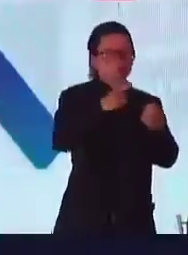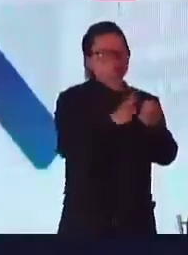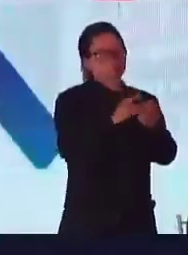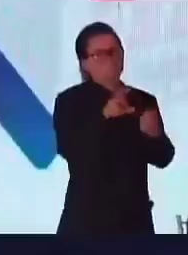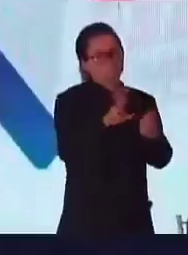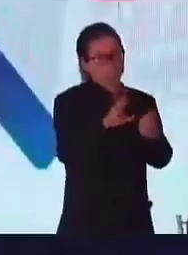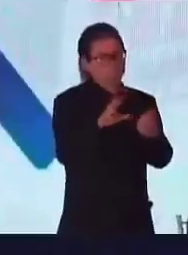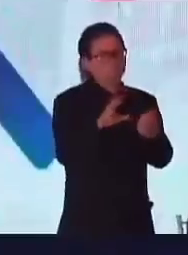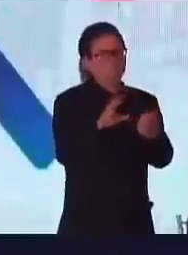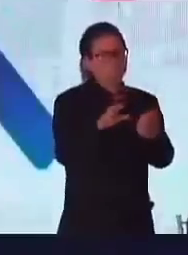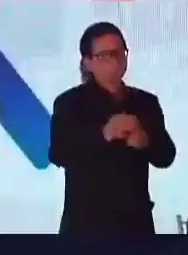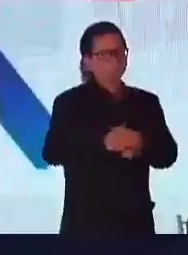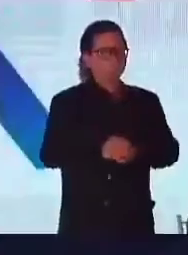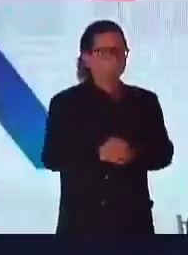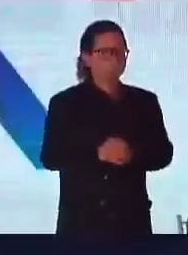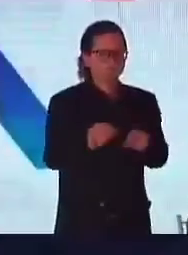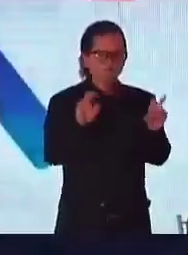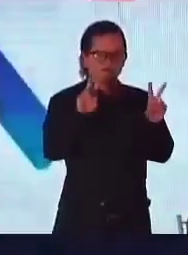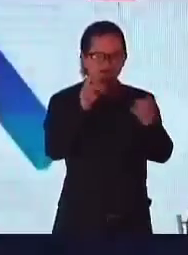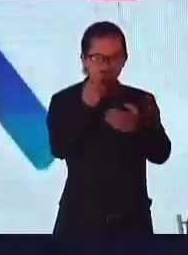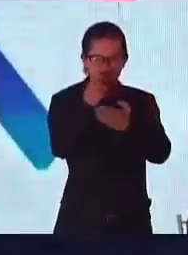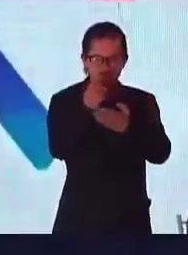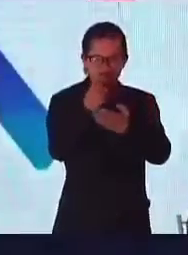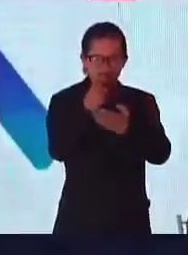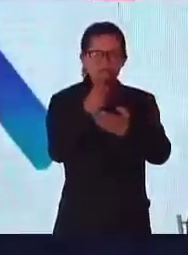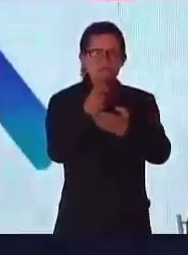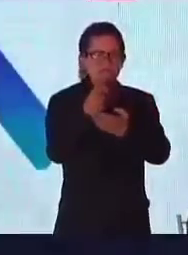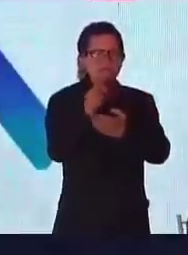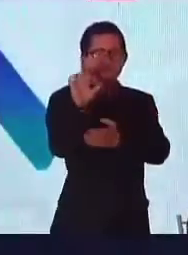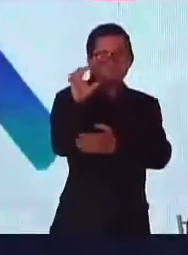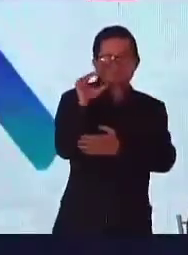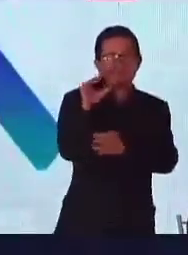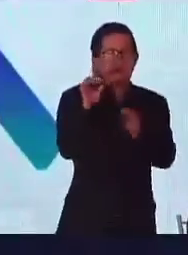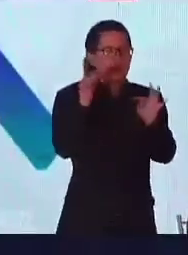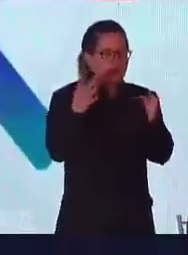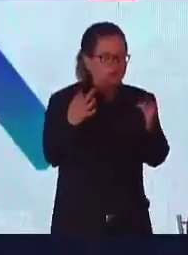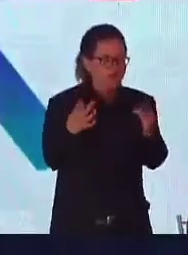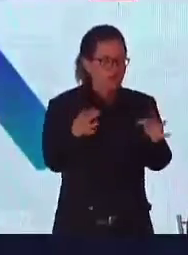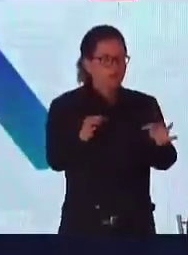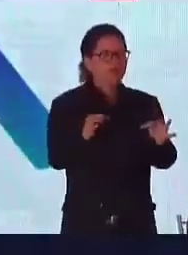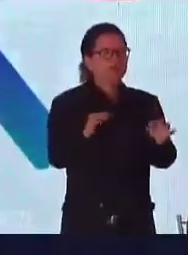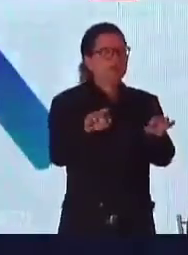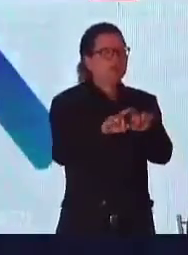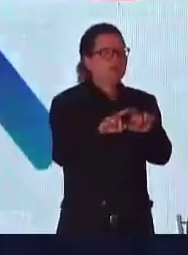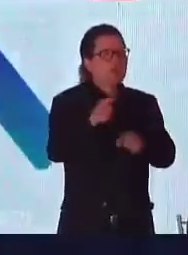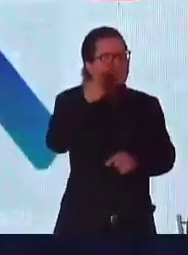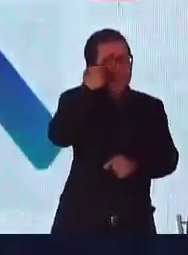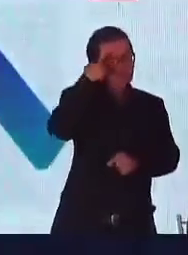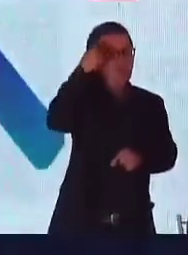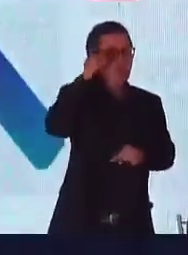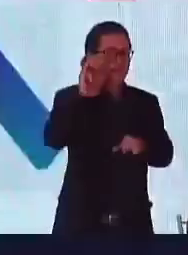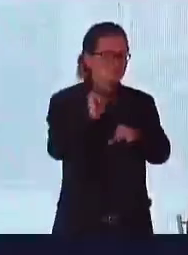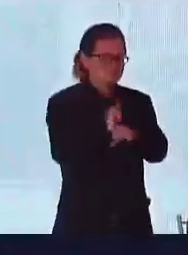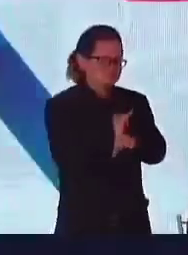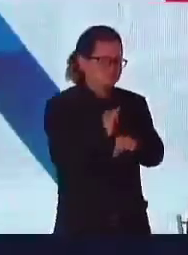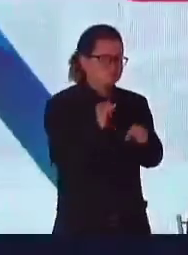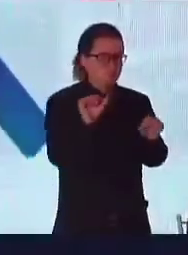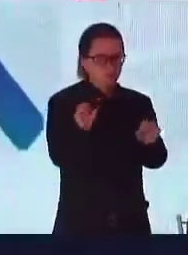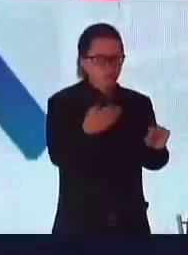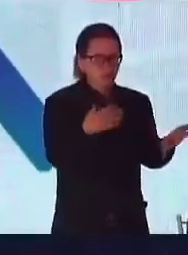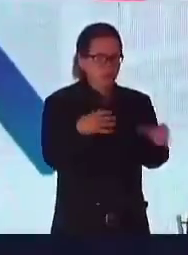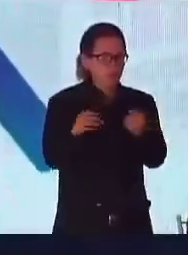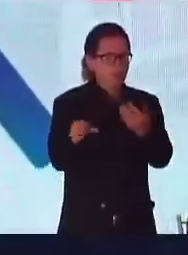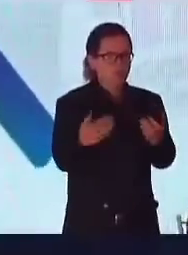de contribuição ao fomento, à ciência, à tecnologia e à inovação, a FAPEAL e os investimentos do Governo do